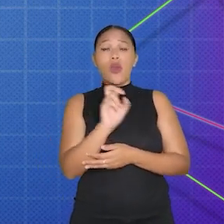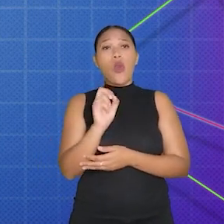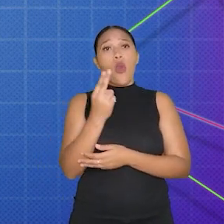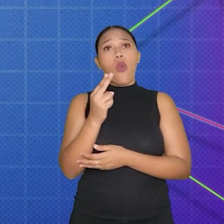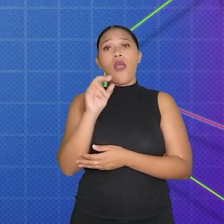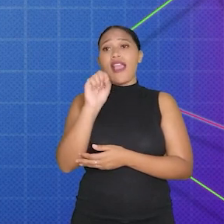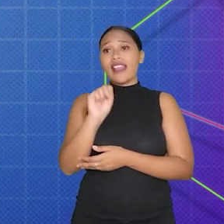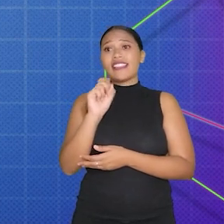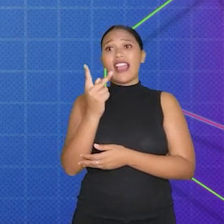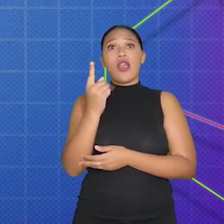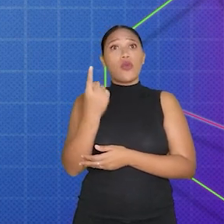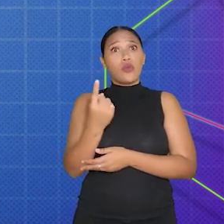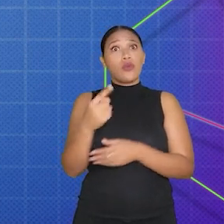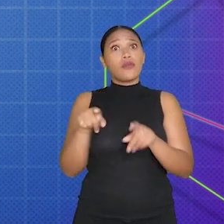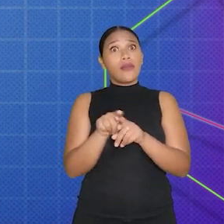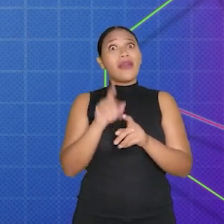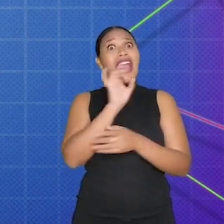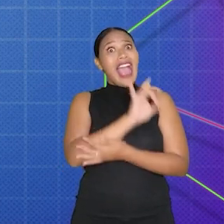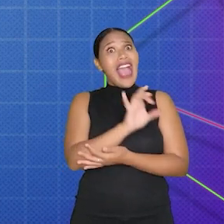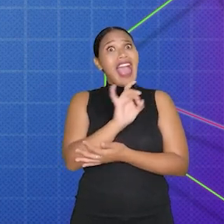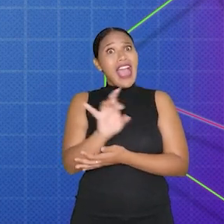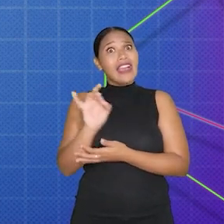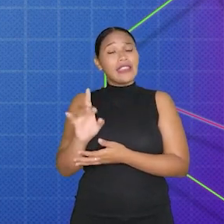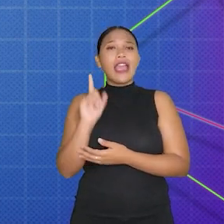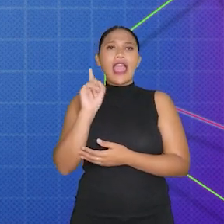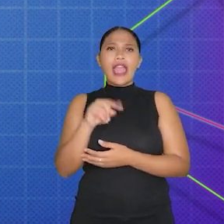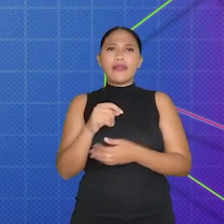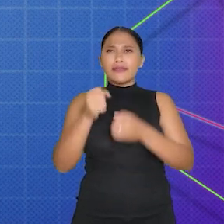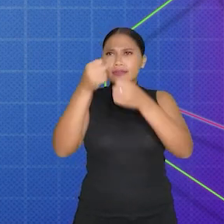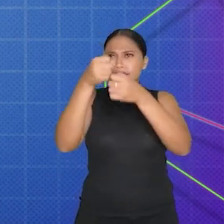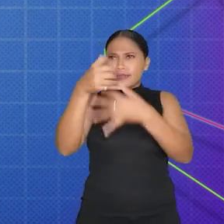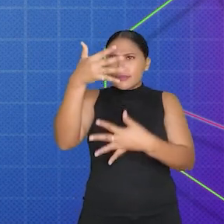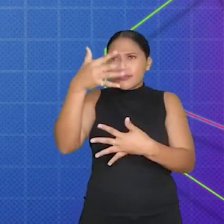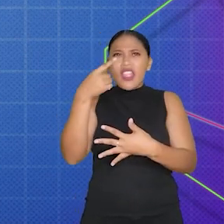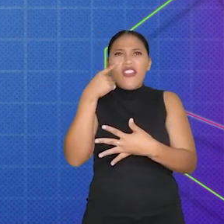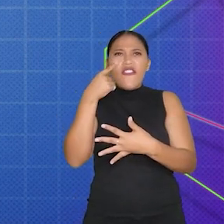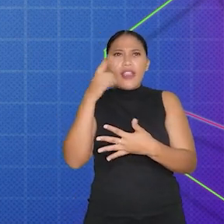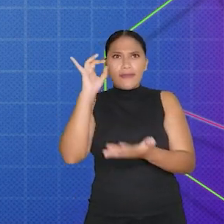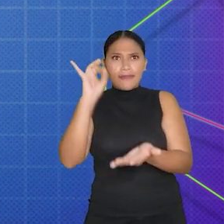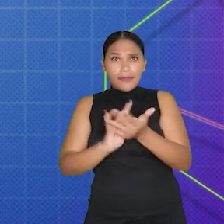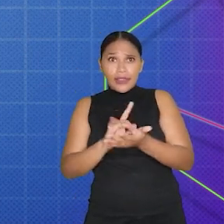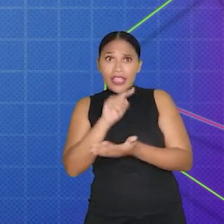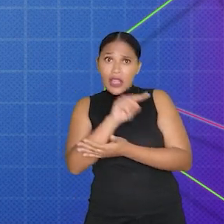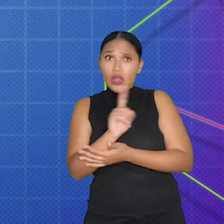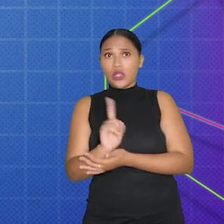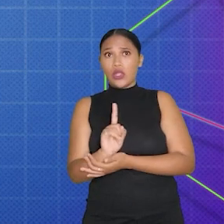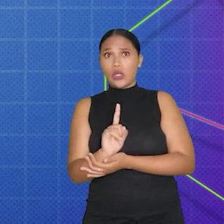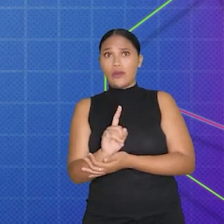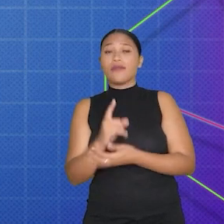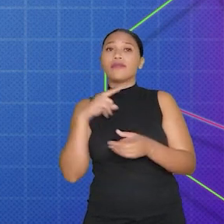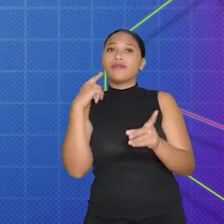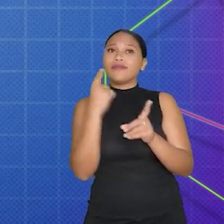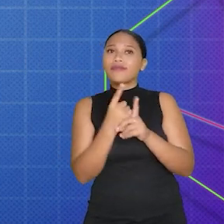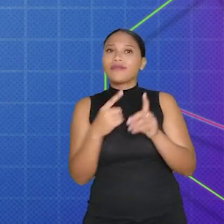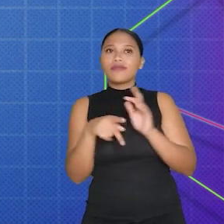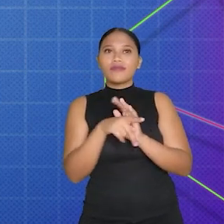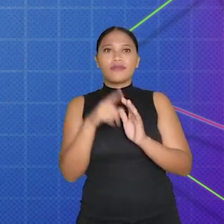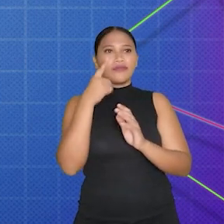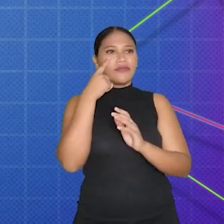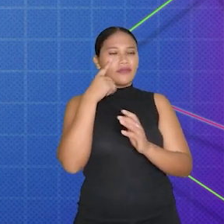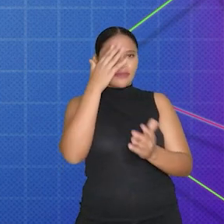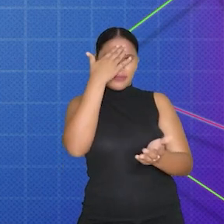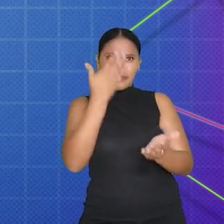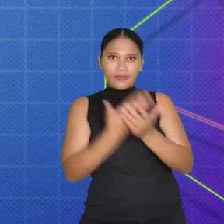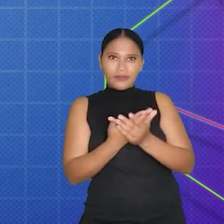ou SH1 para cada arquivo, e é uma sequência de caracteres que podem ser usados para verificar a integridade do arquivo.